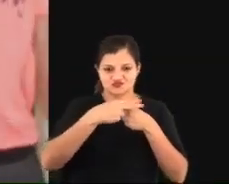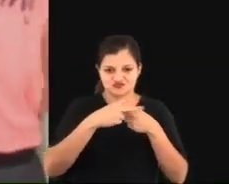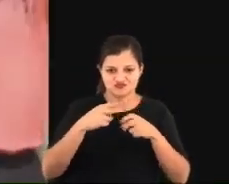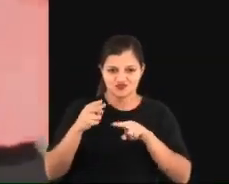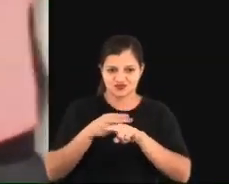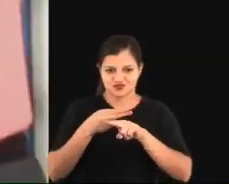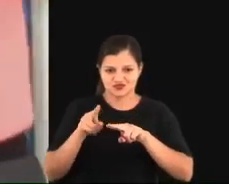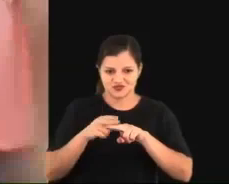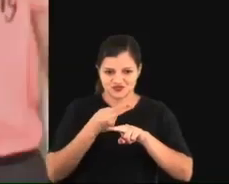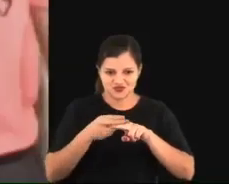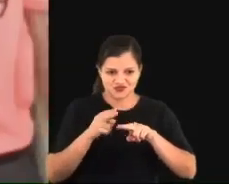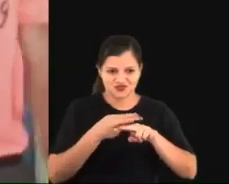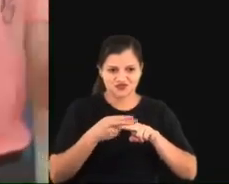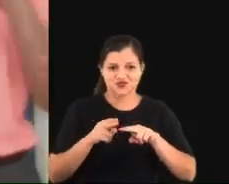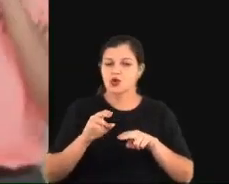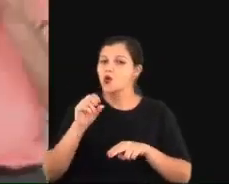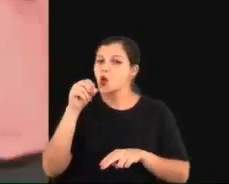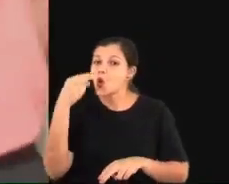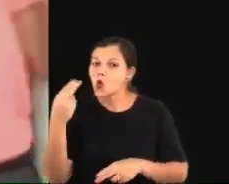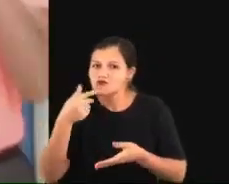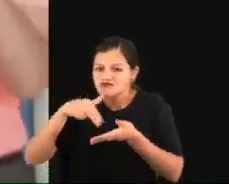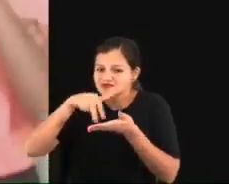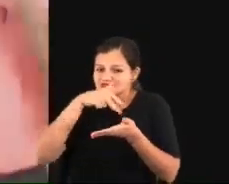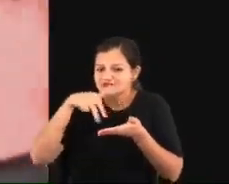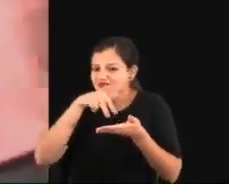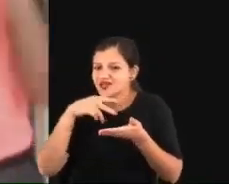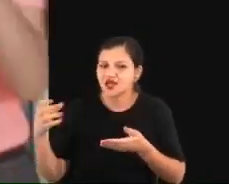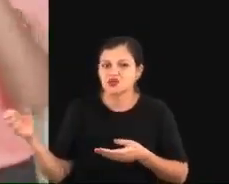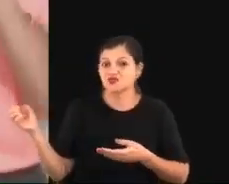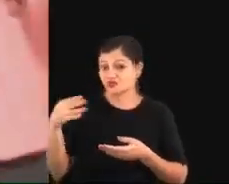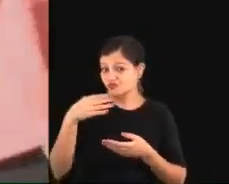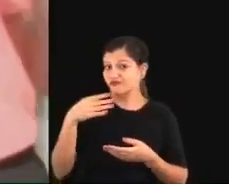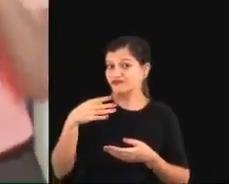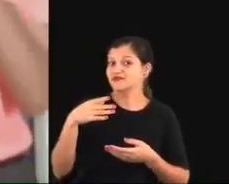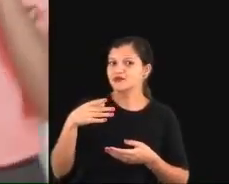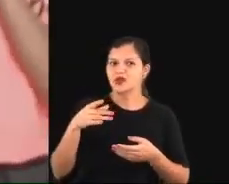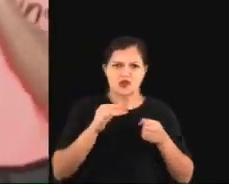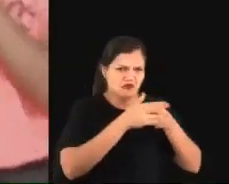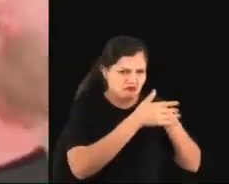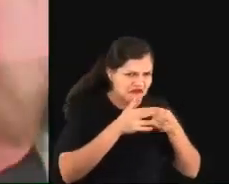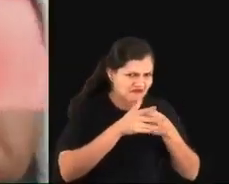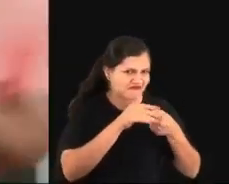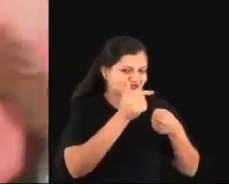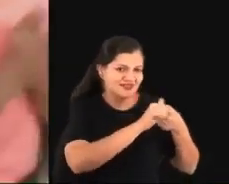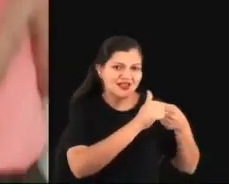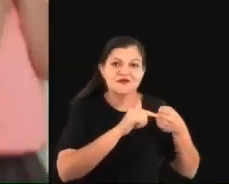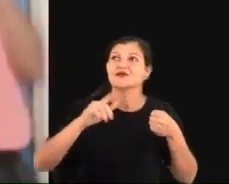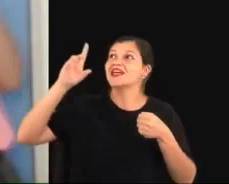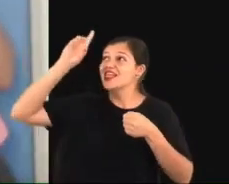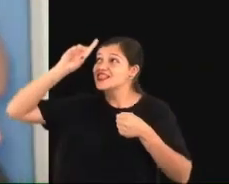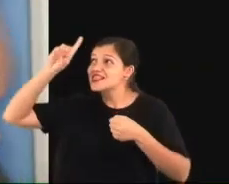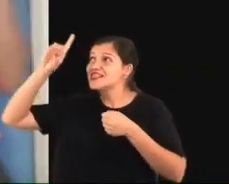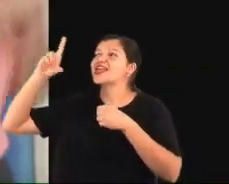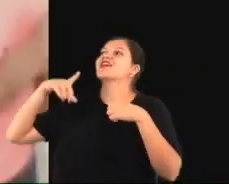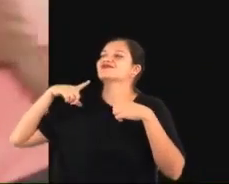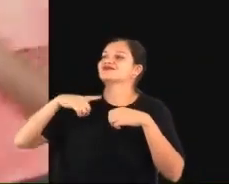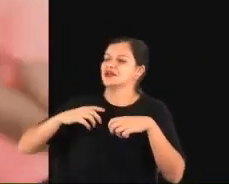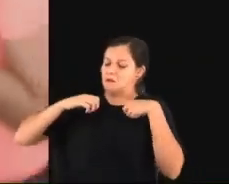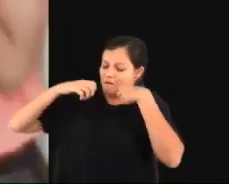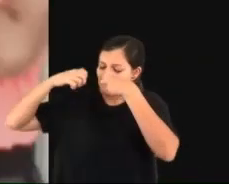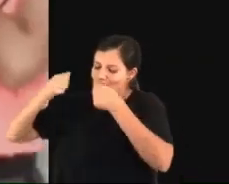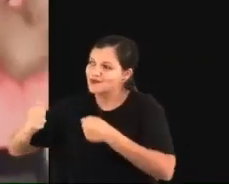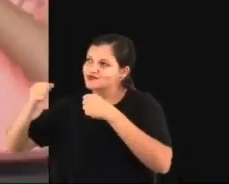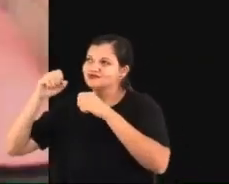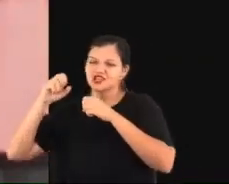coronavírus, não tem coronavírus, porque o nosso Deus tem poder contra todos os vírus. Glória a Jesus Cristo, glória